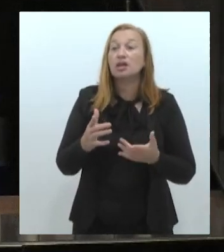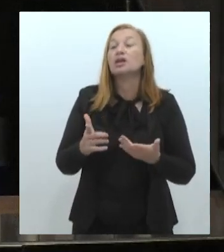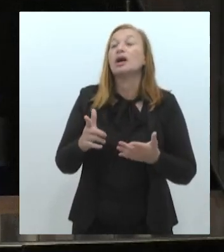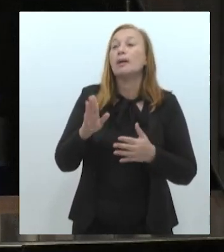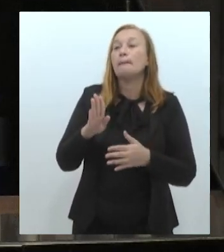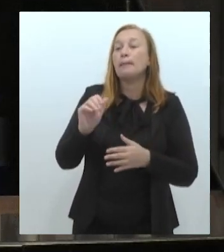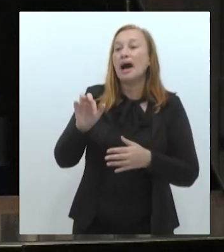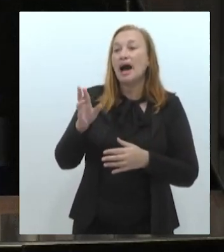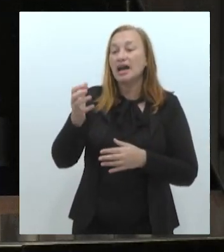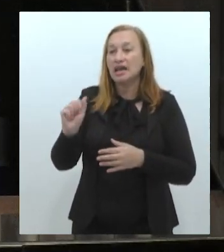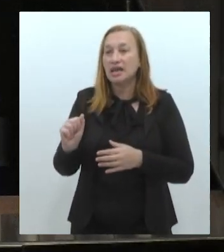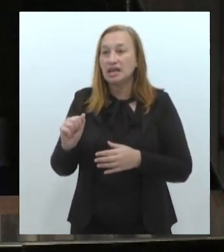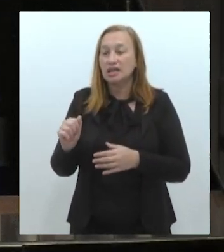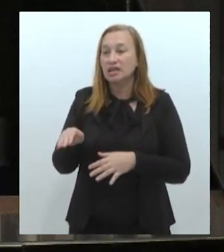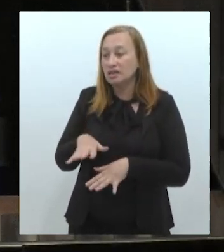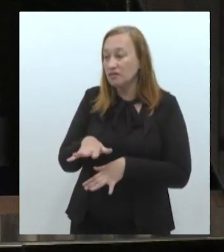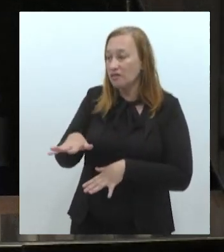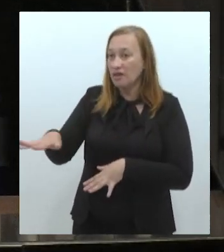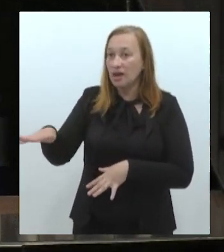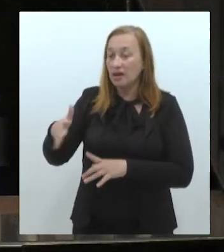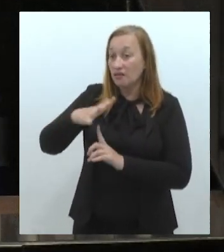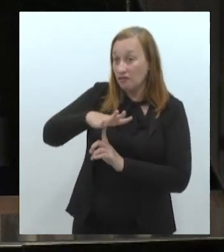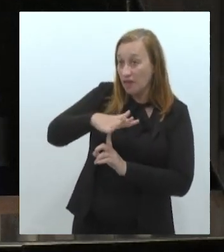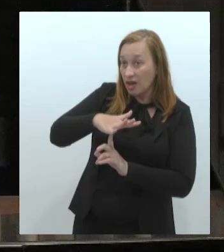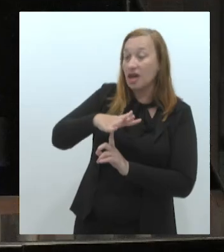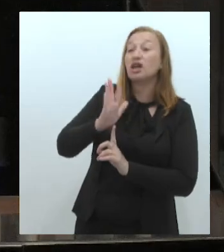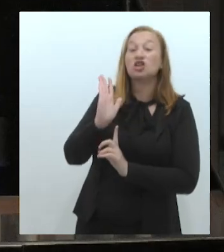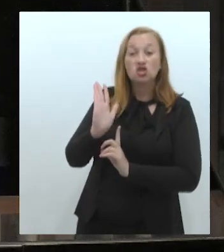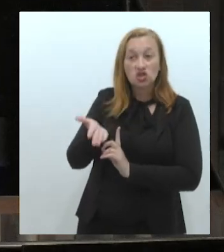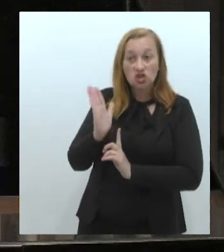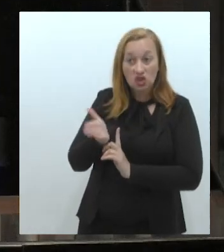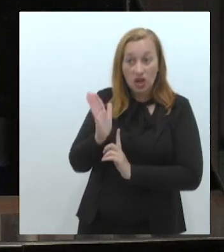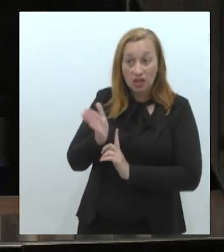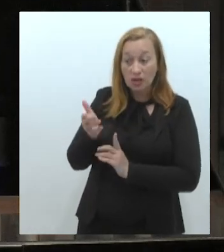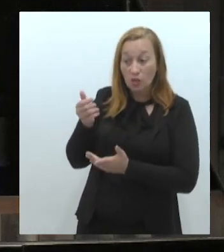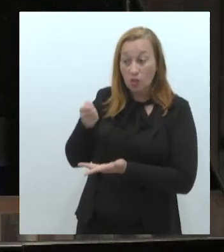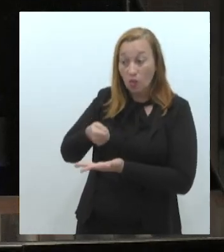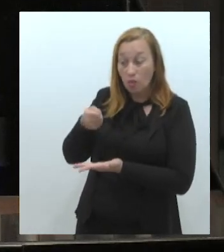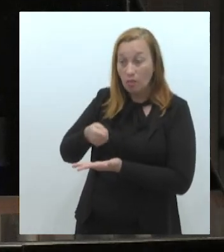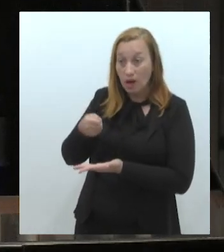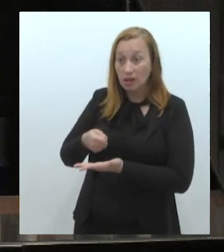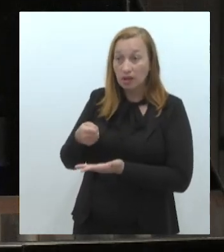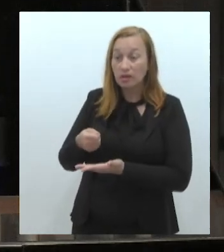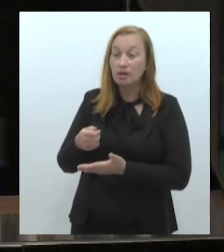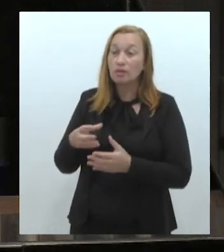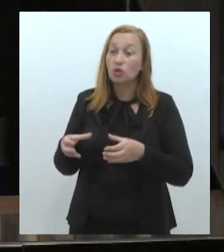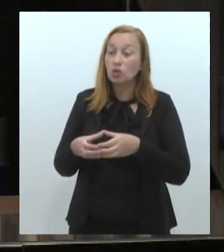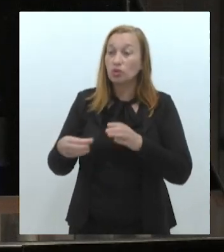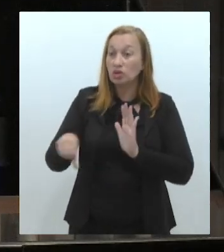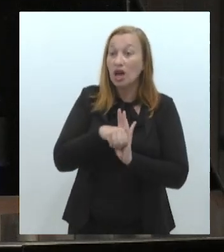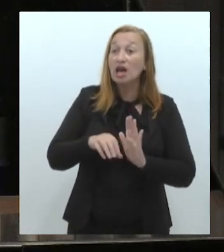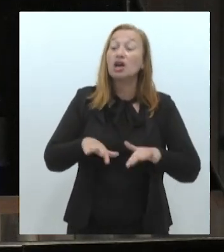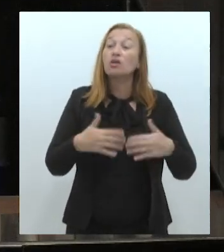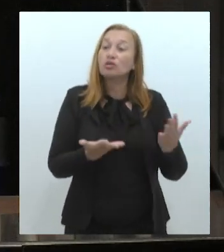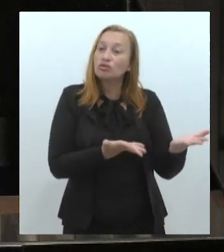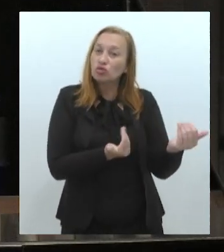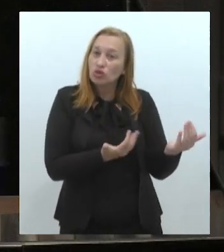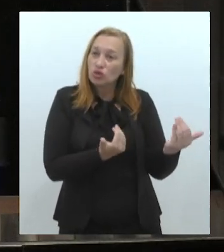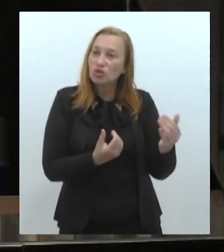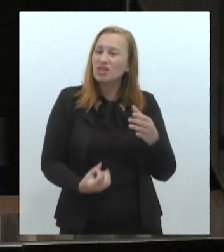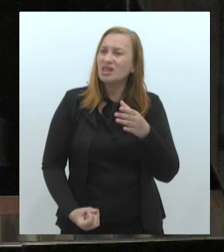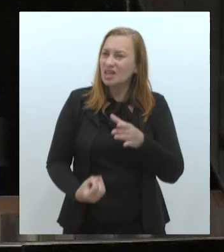várias dessas grandes feiras nas favelas já são monopolizadas pelo tráfico. E aí, quando a nossa juventude decide